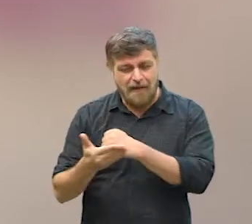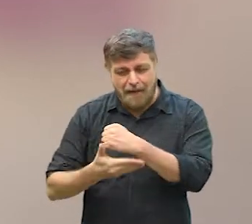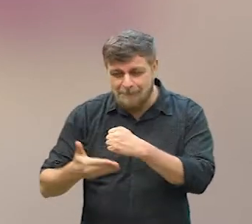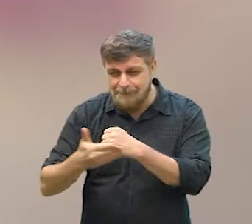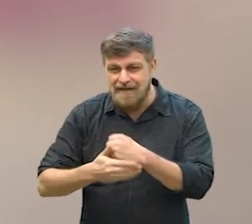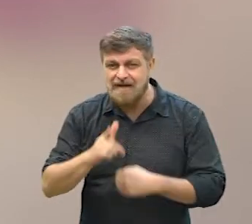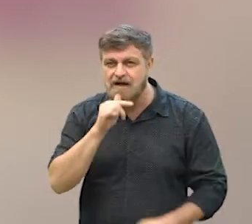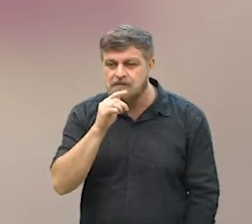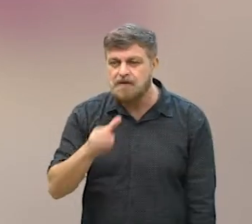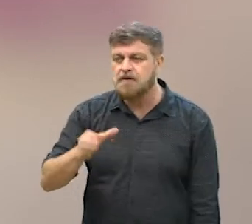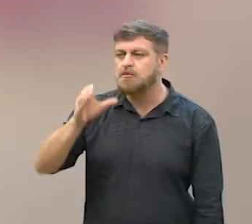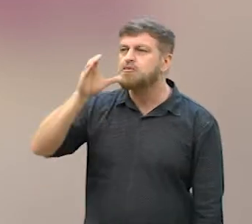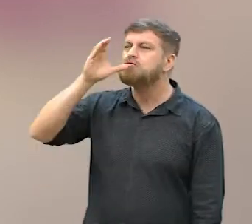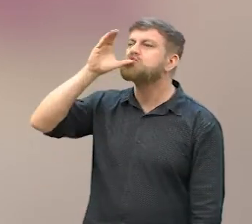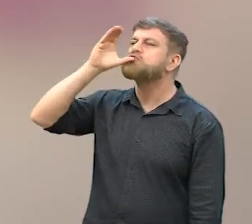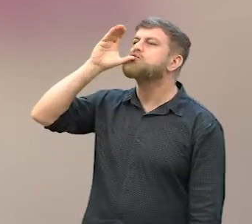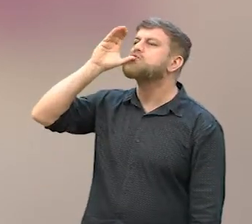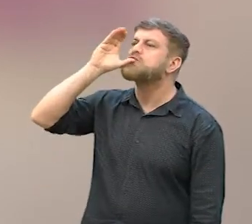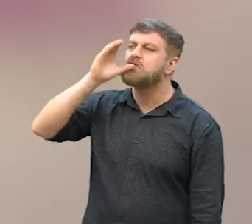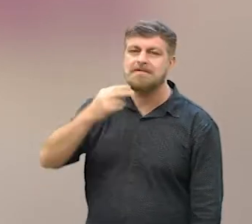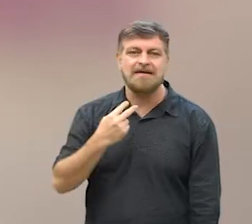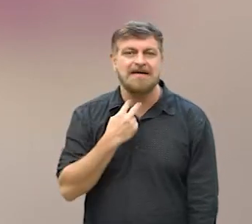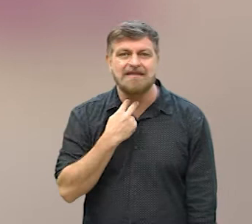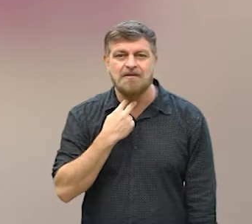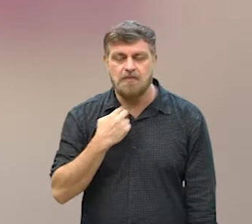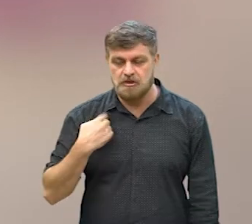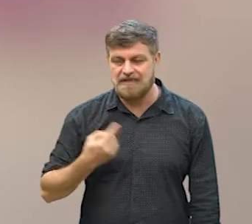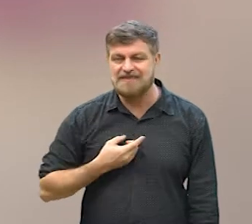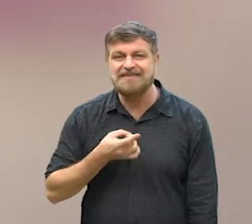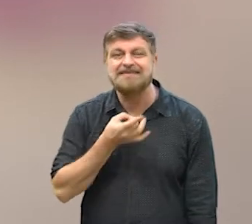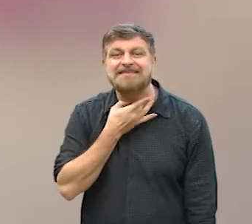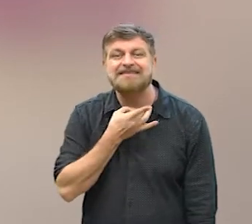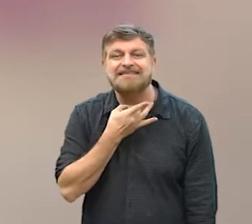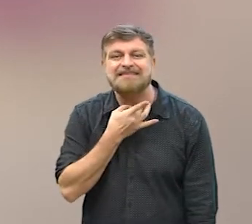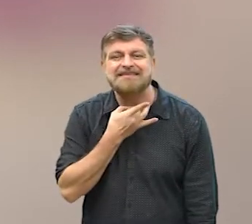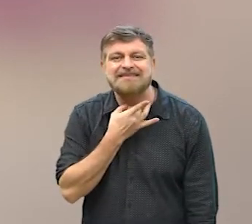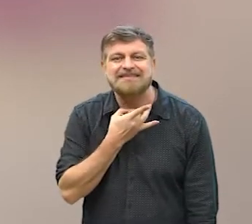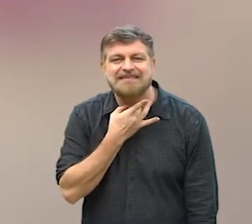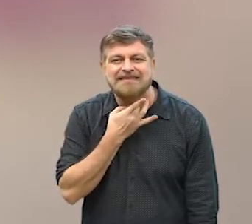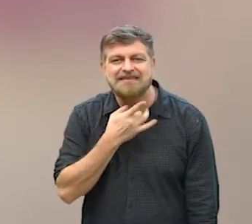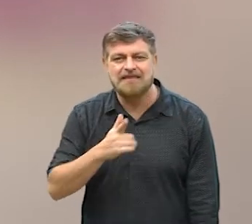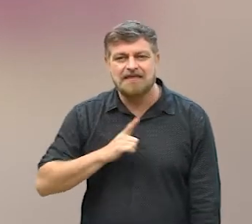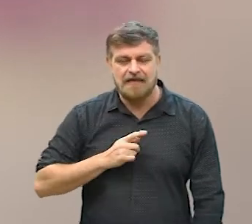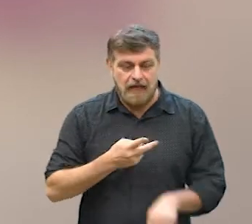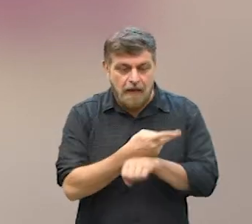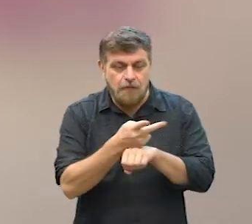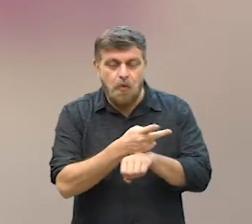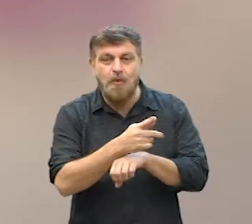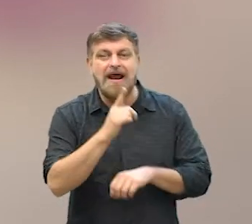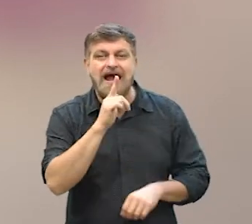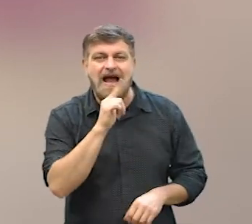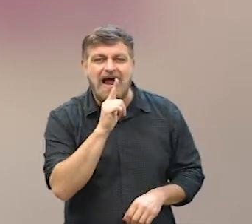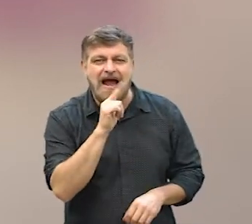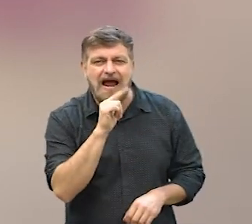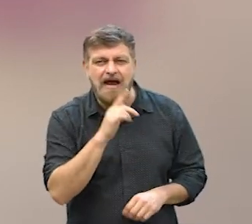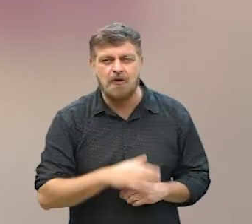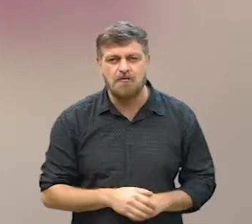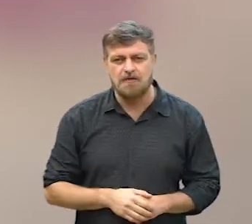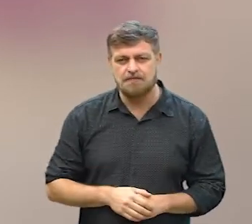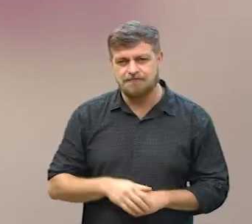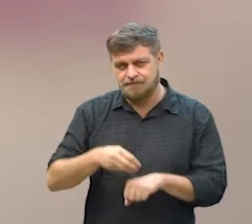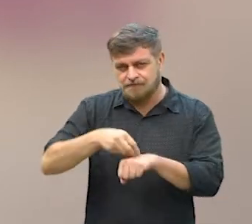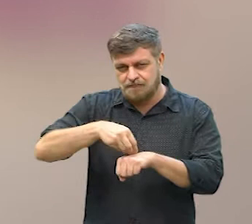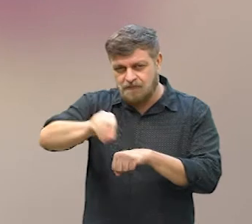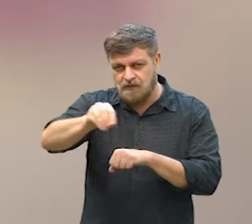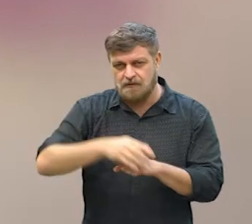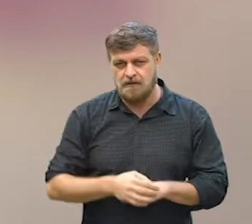é fundamental para a célula. Não podemos deixar sentir a sede. Nós temos em busca da água, mais ou